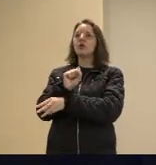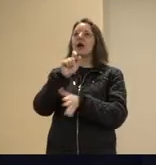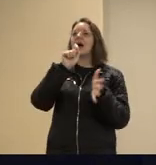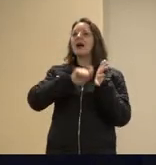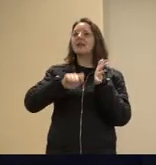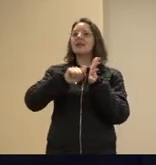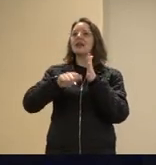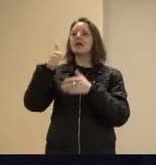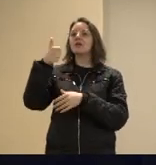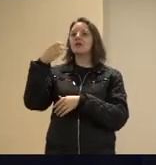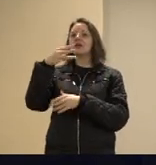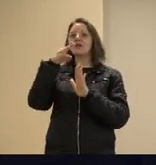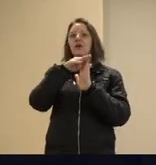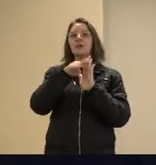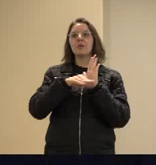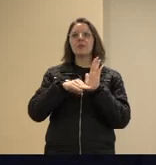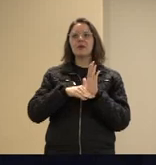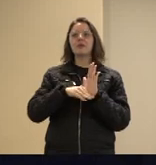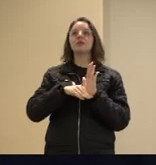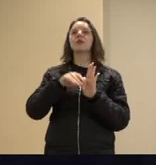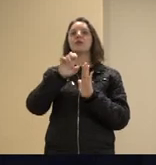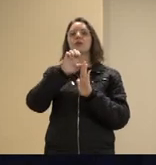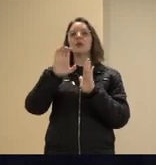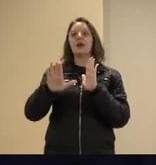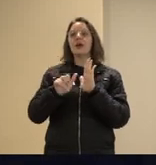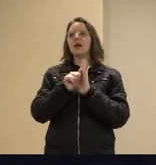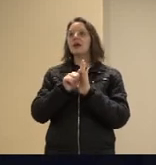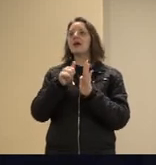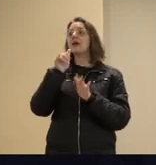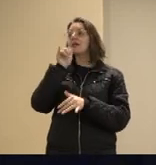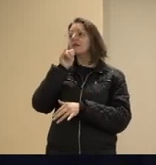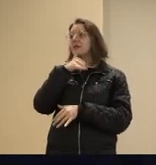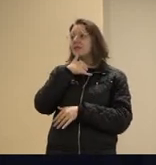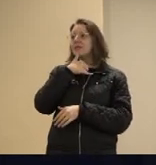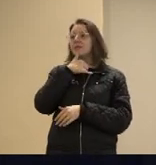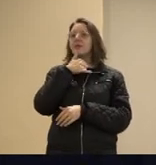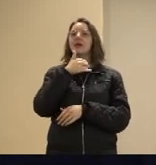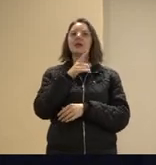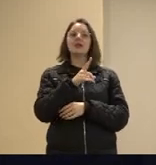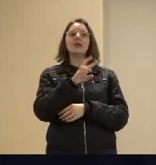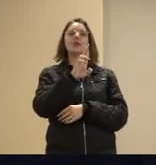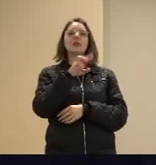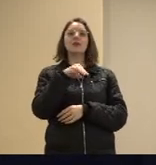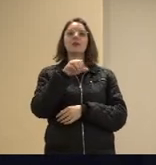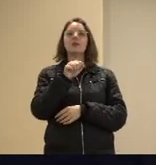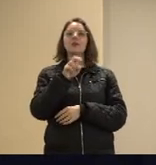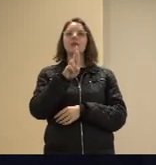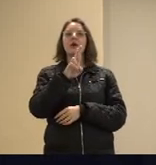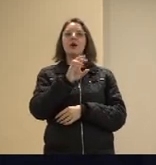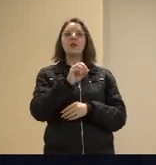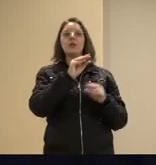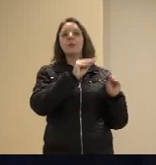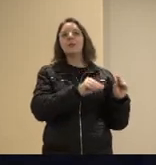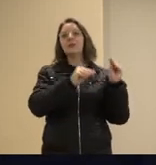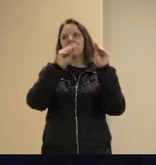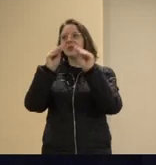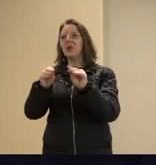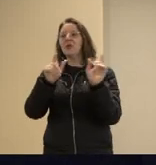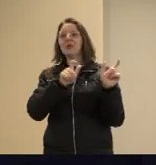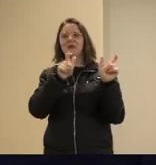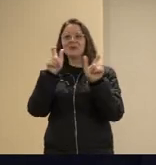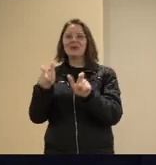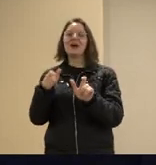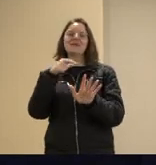13 compromissos do Estatuto da Criança e Adolescente. Infelizmente, o doutor Mauro nos deixou para uma outra atribuição e nós